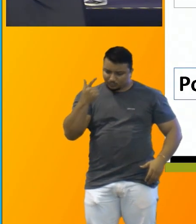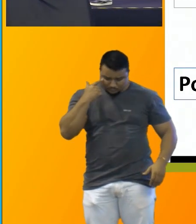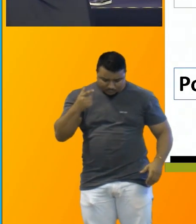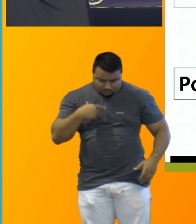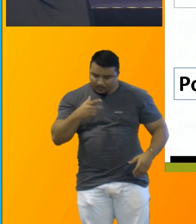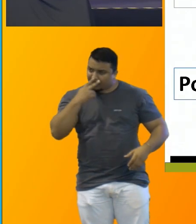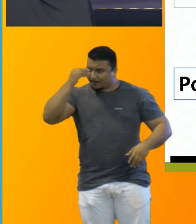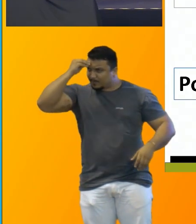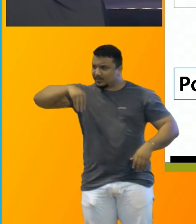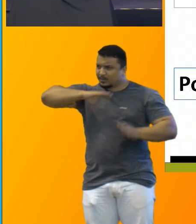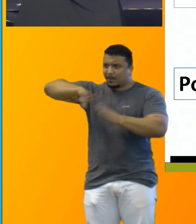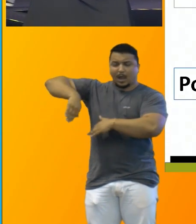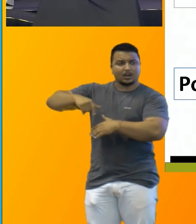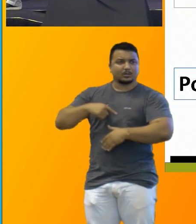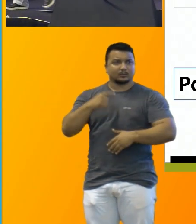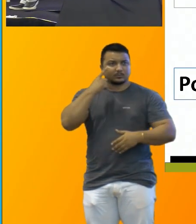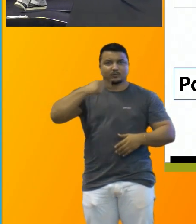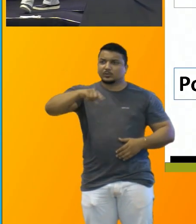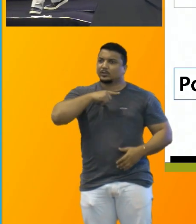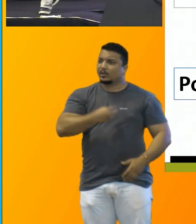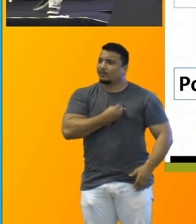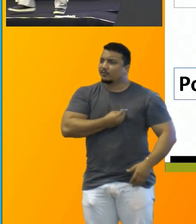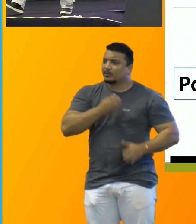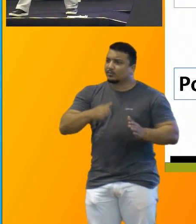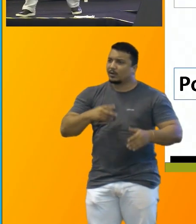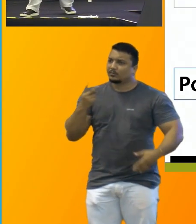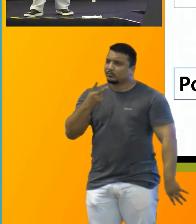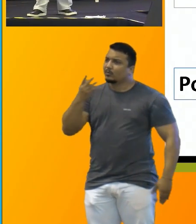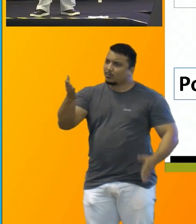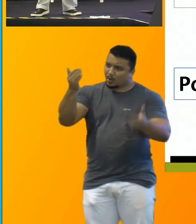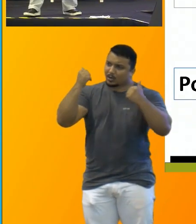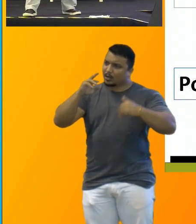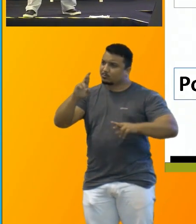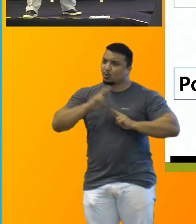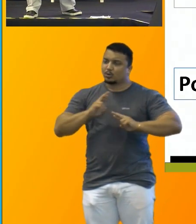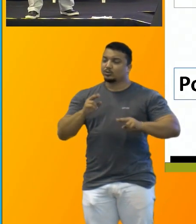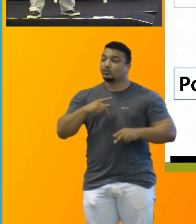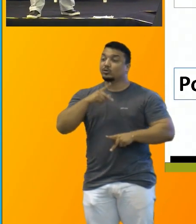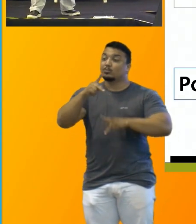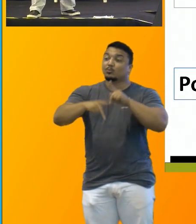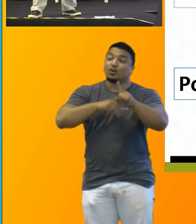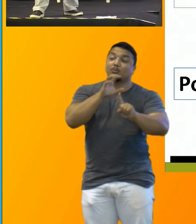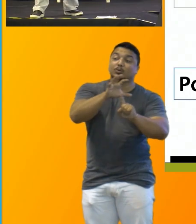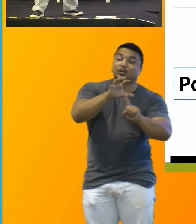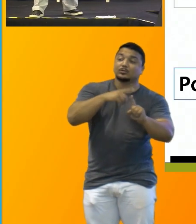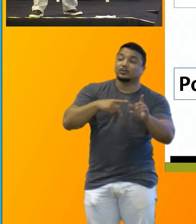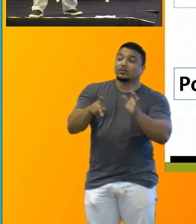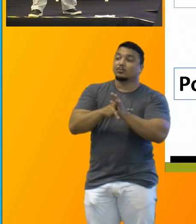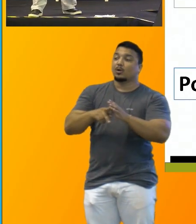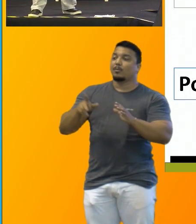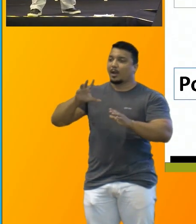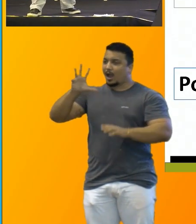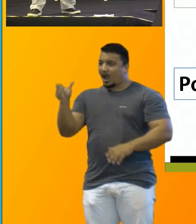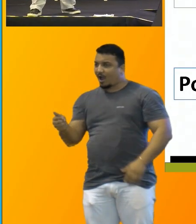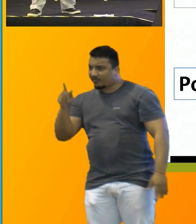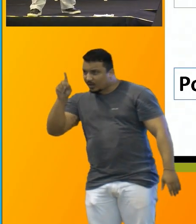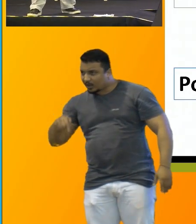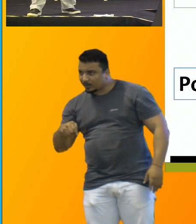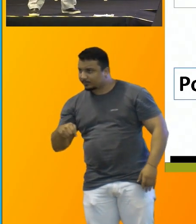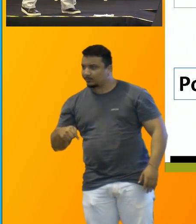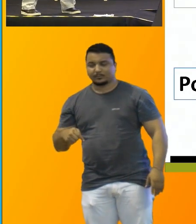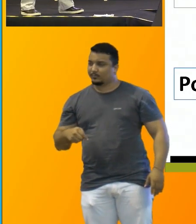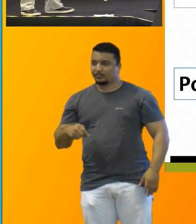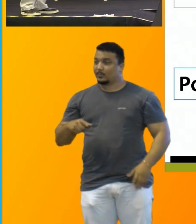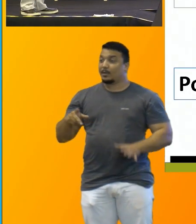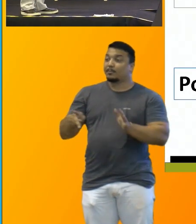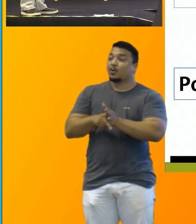a preguiça, vai. Você já está aqui, tem que valer a pena. O populismo é um fenômeno típico da África? Não,